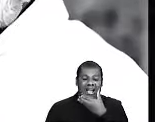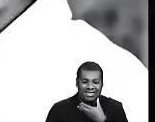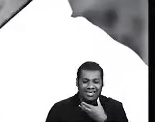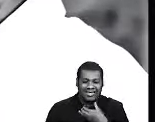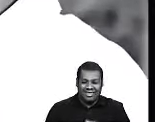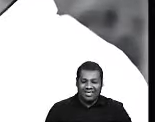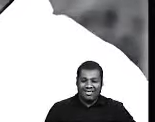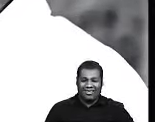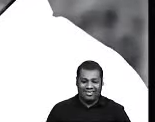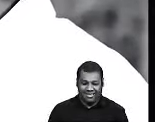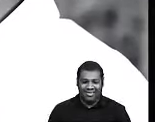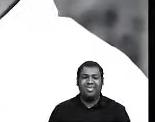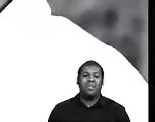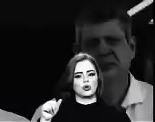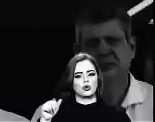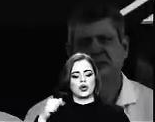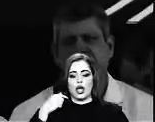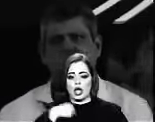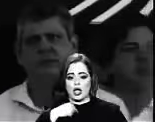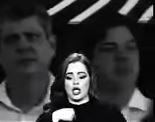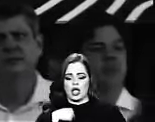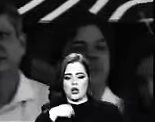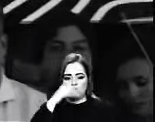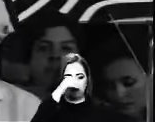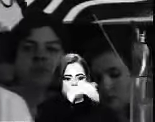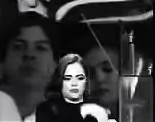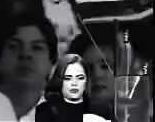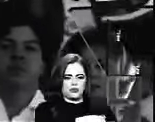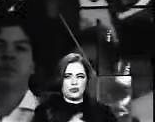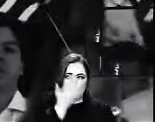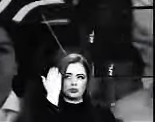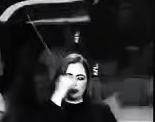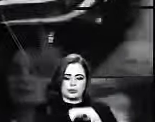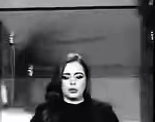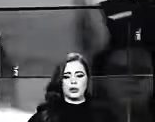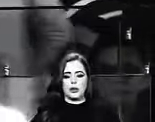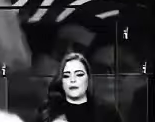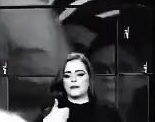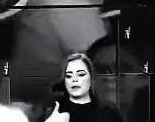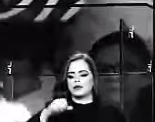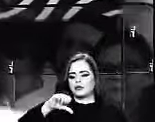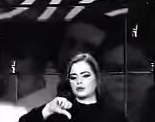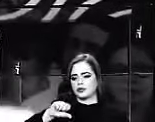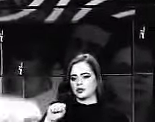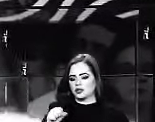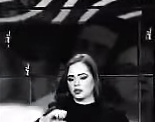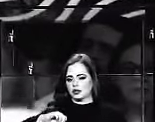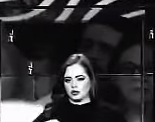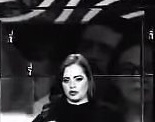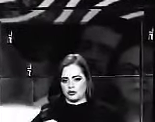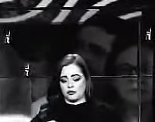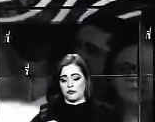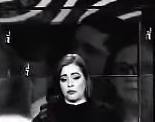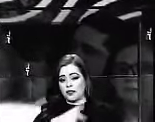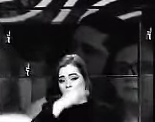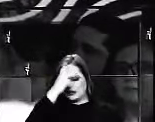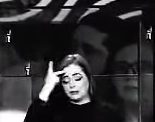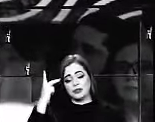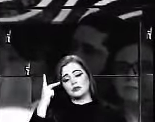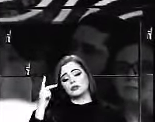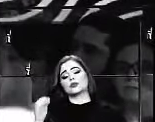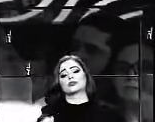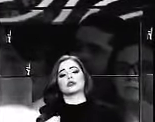de lacaio a terroristas, ditadores e narcotraficantes. Meus amigos, os Estados Unidos têm defeitos. Eu sou o primeiro hoje a